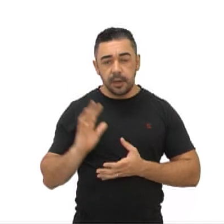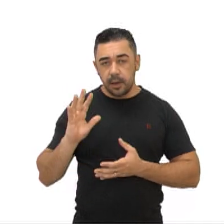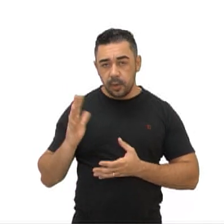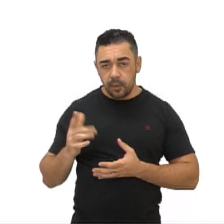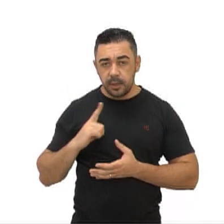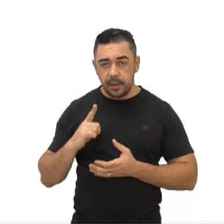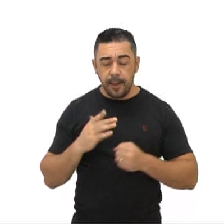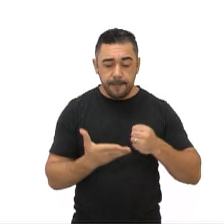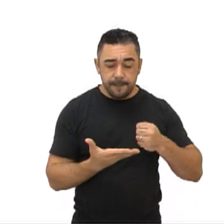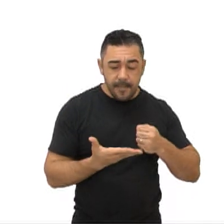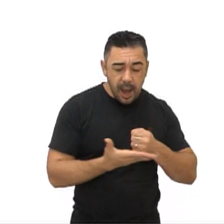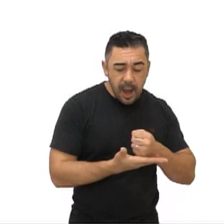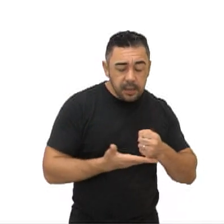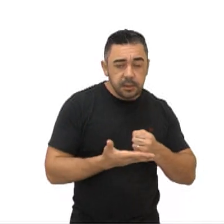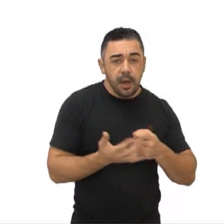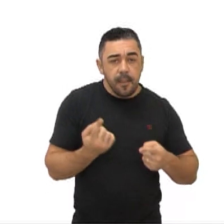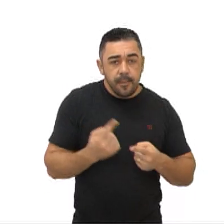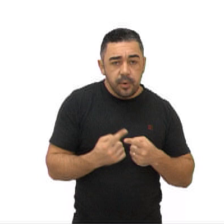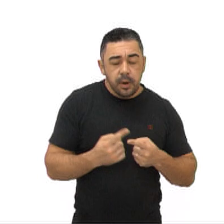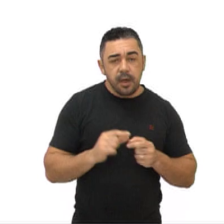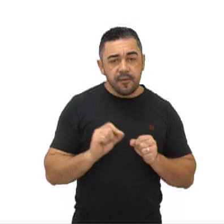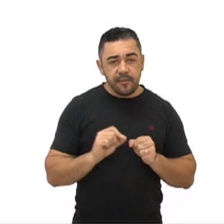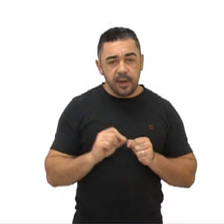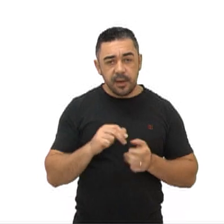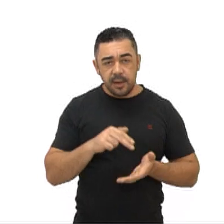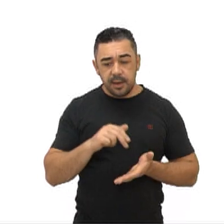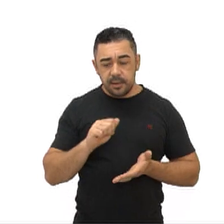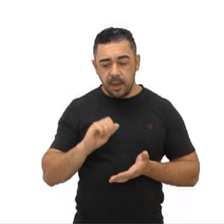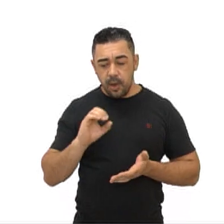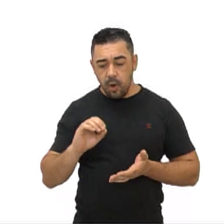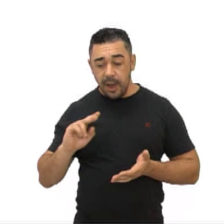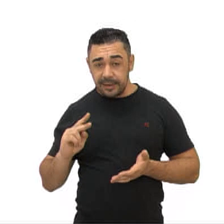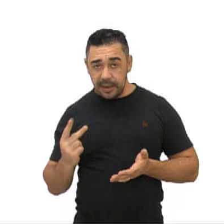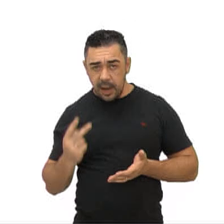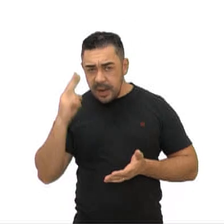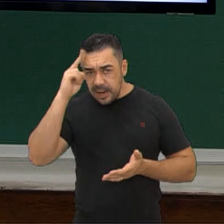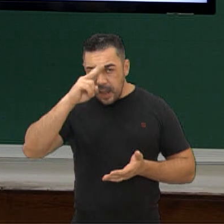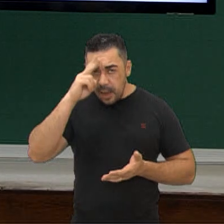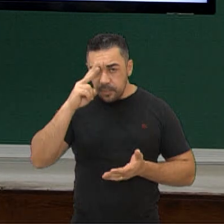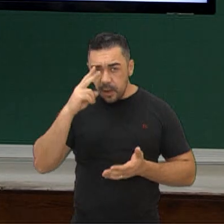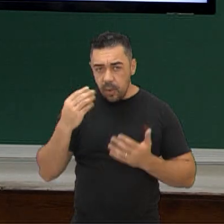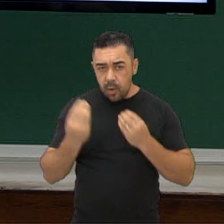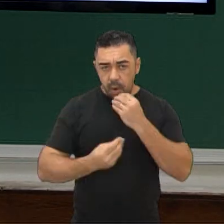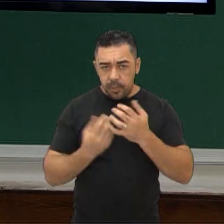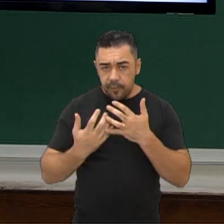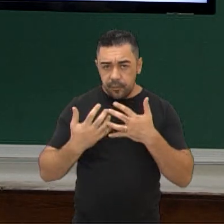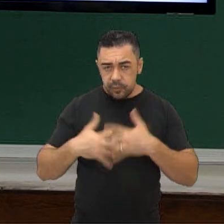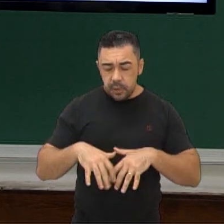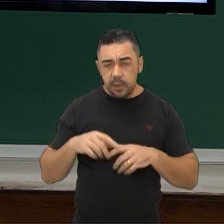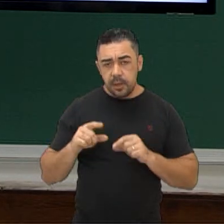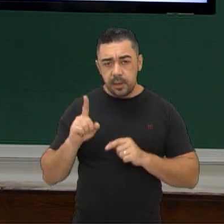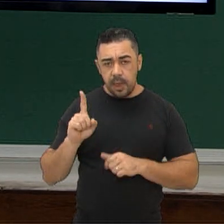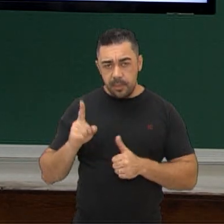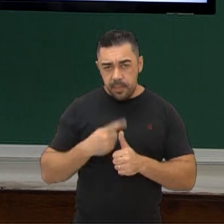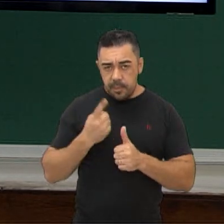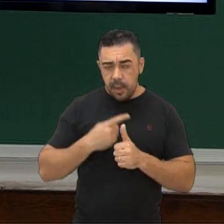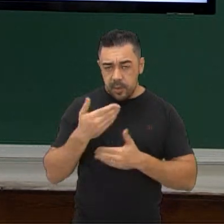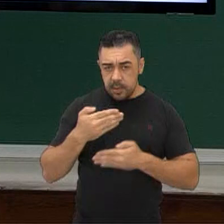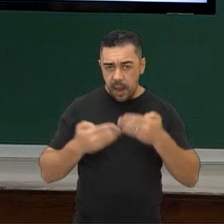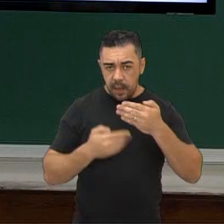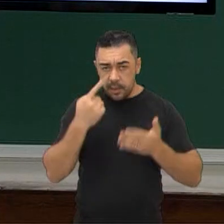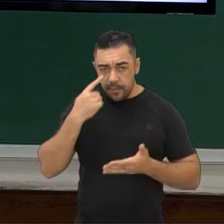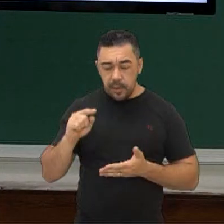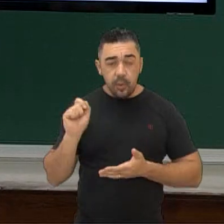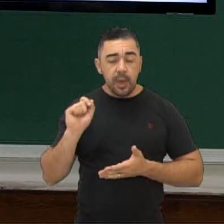torna-se básica em virtude da formação do NaOH. Lembram do processo que nós vimos nos primeiros slides? Então, na